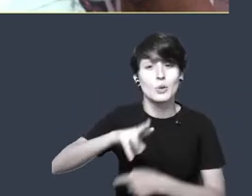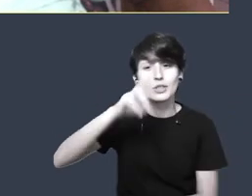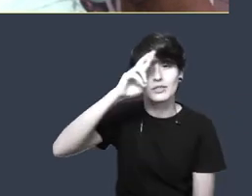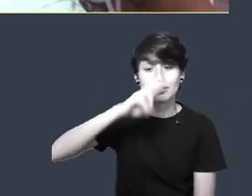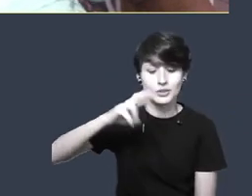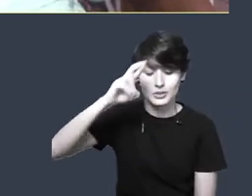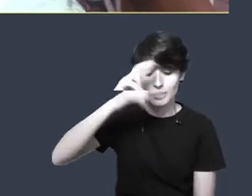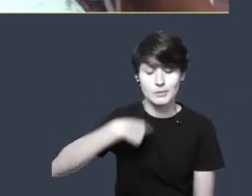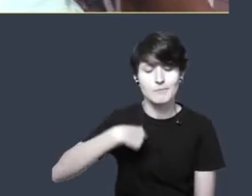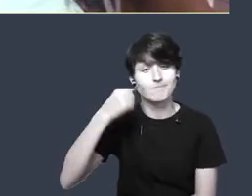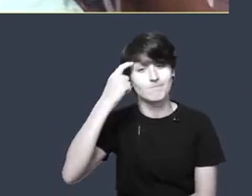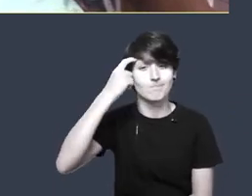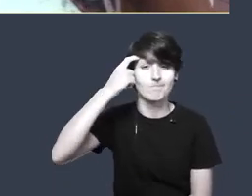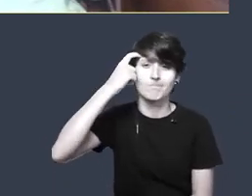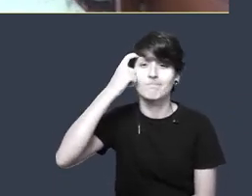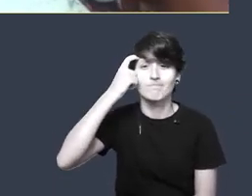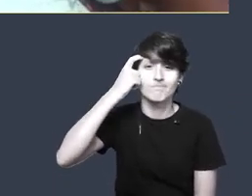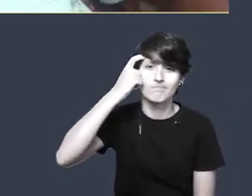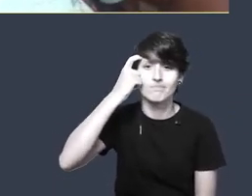pouco.